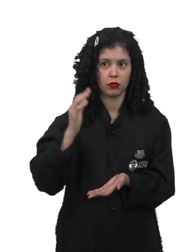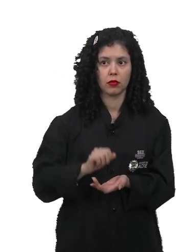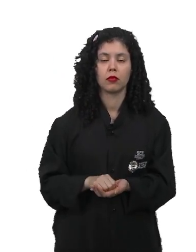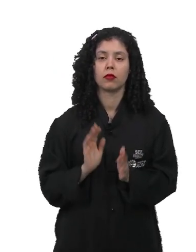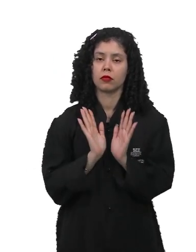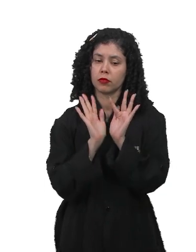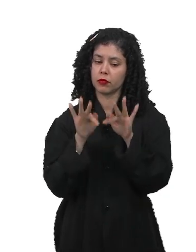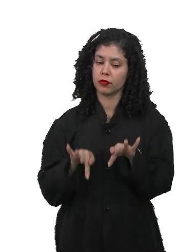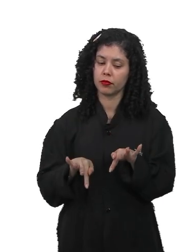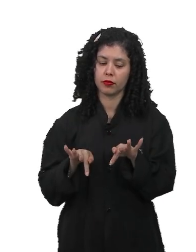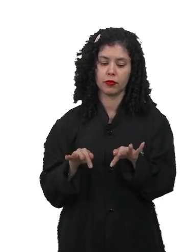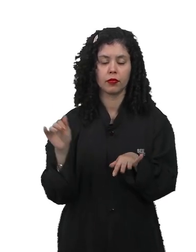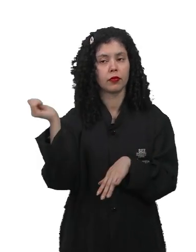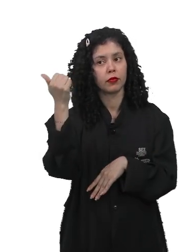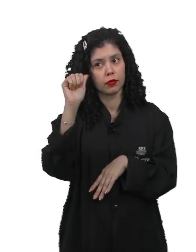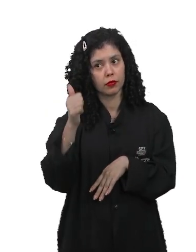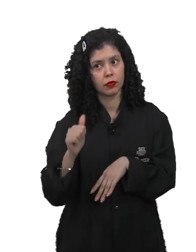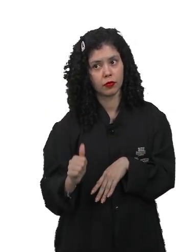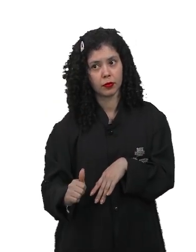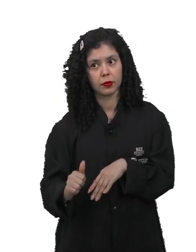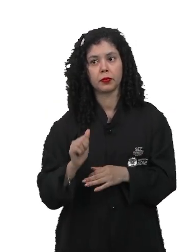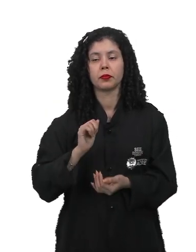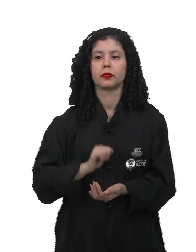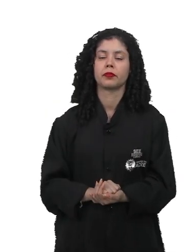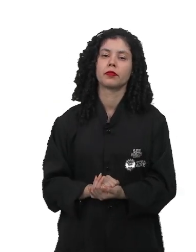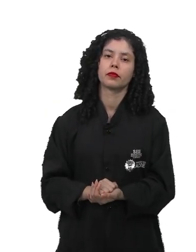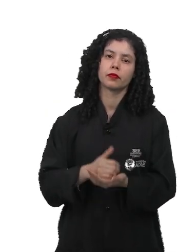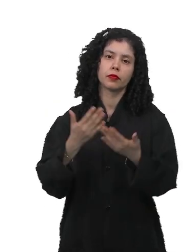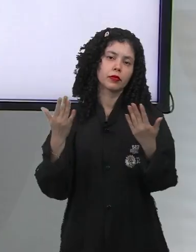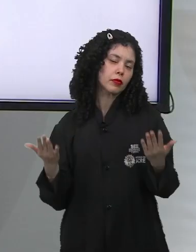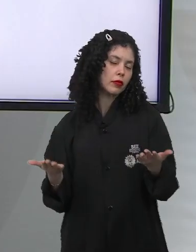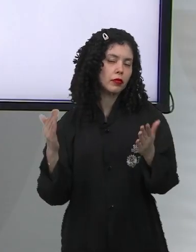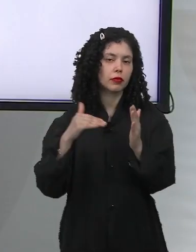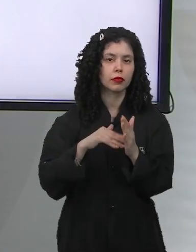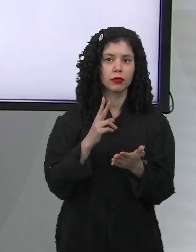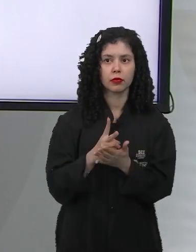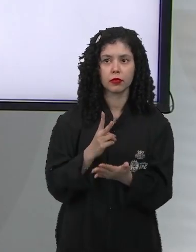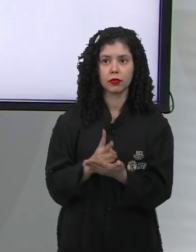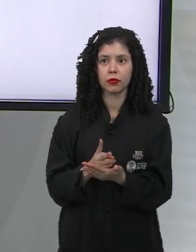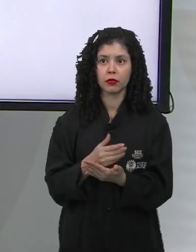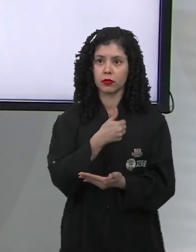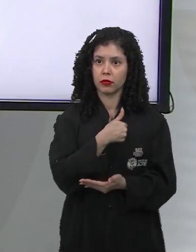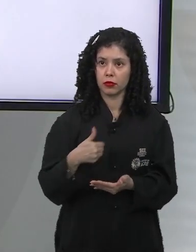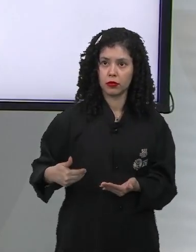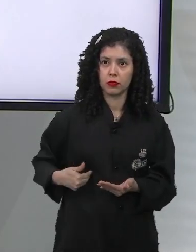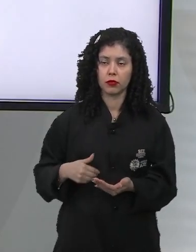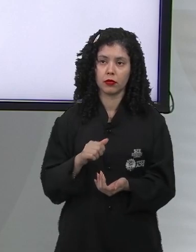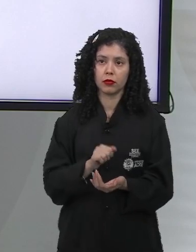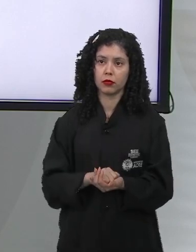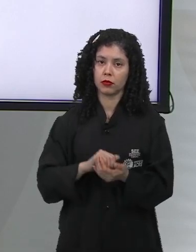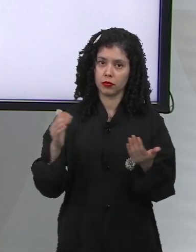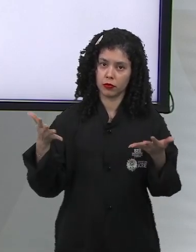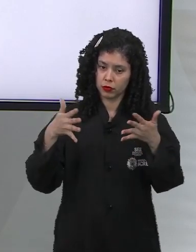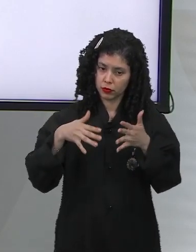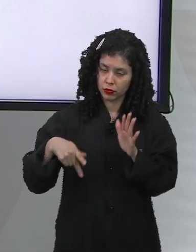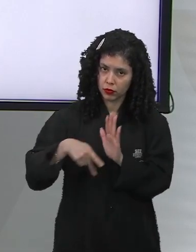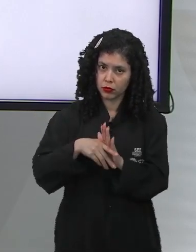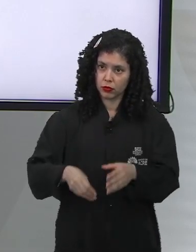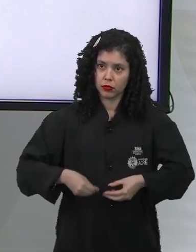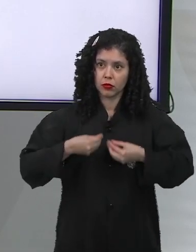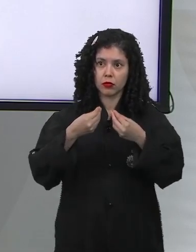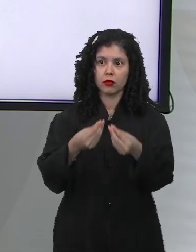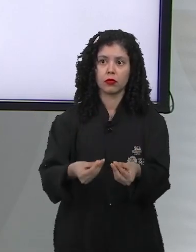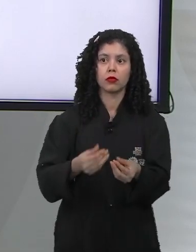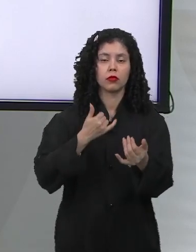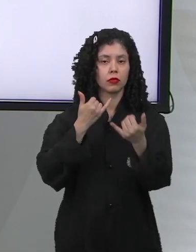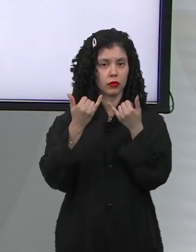por fim, a avaliação. Então, até mesmo os recursos públicos que são inseridos nessa questão